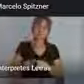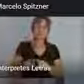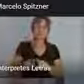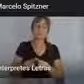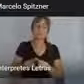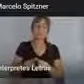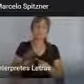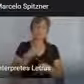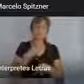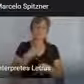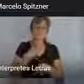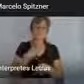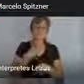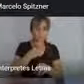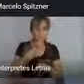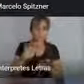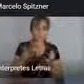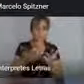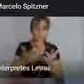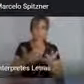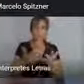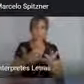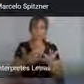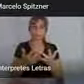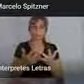nós podemos fazer ações